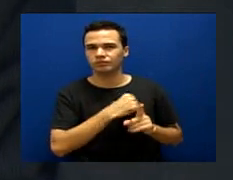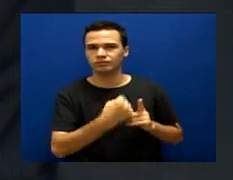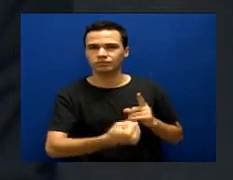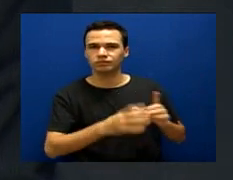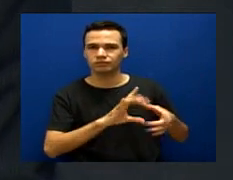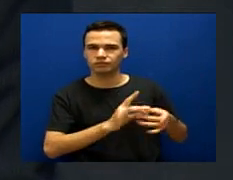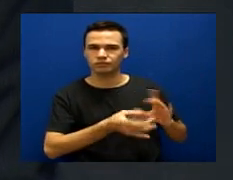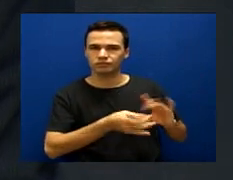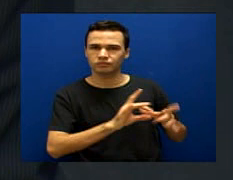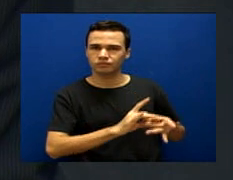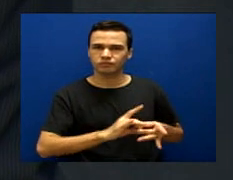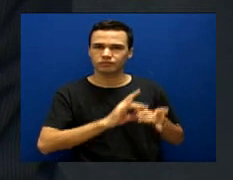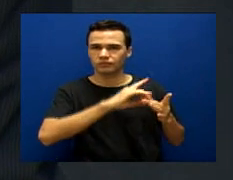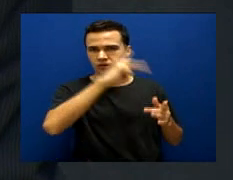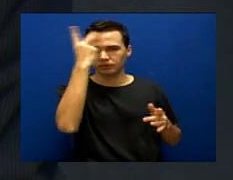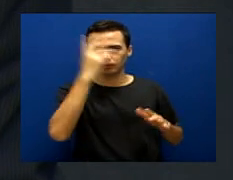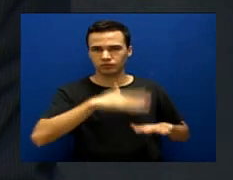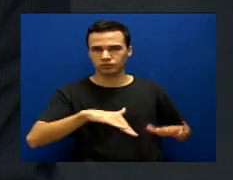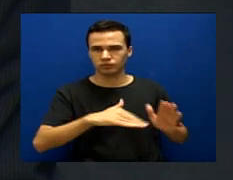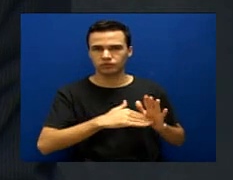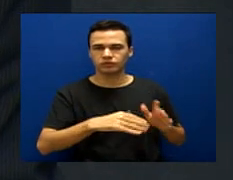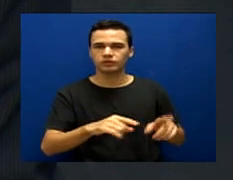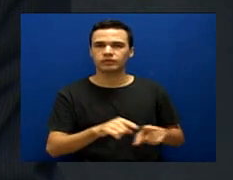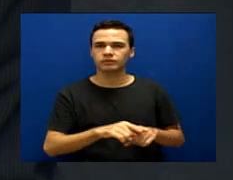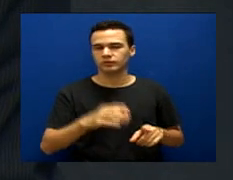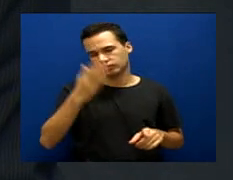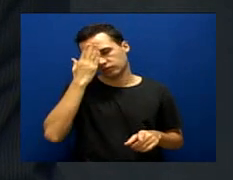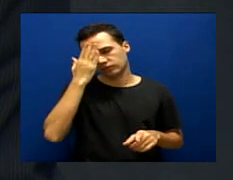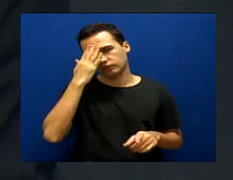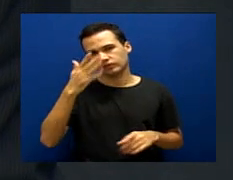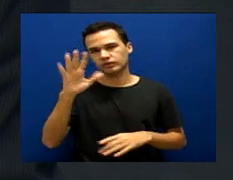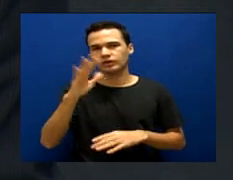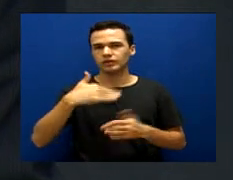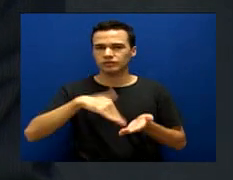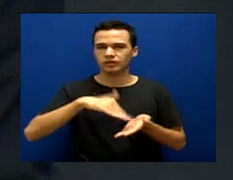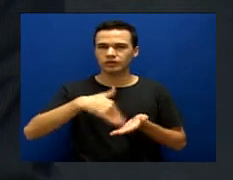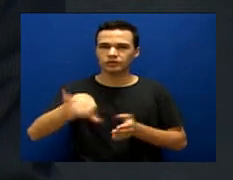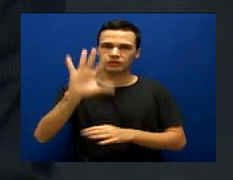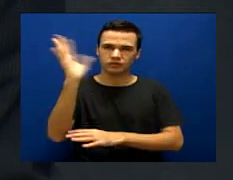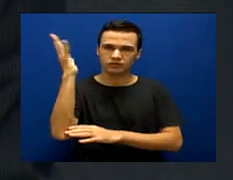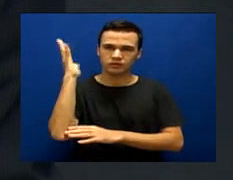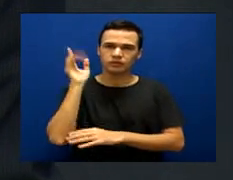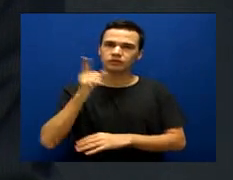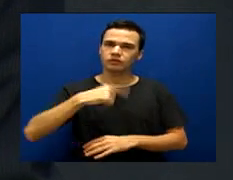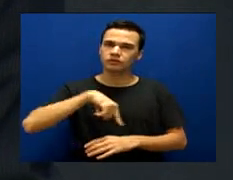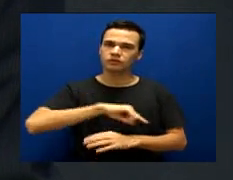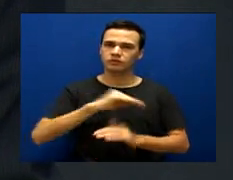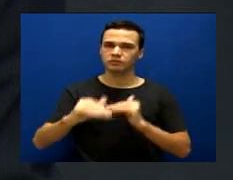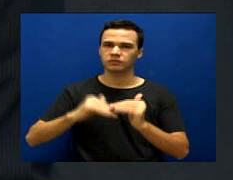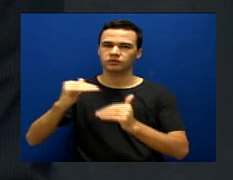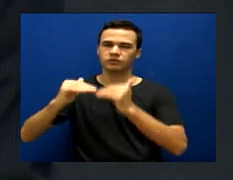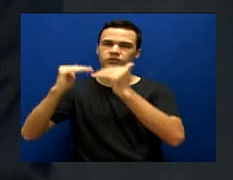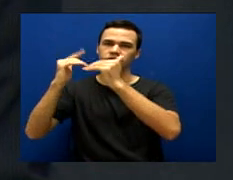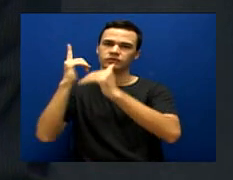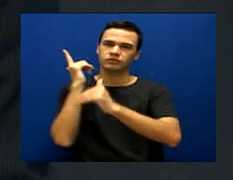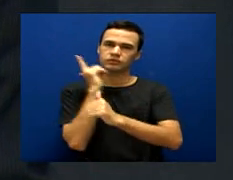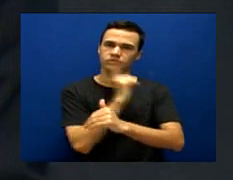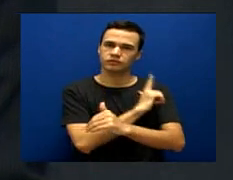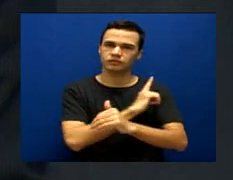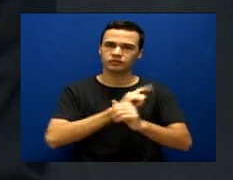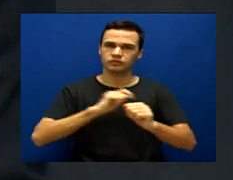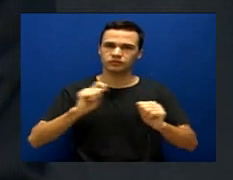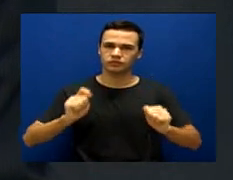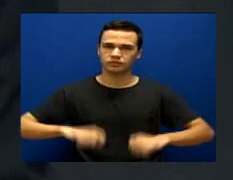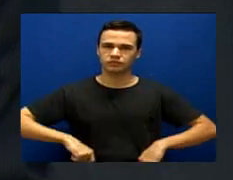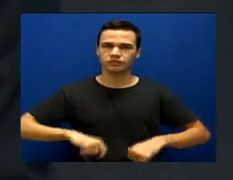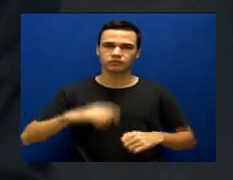interação com a comunidade, e eu tenho certeza que, como secretário de Meio Ambiente, vai dar para a gente avançar bastante com relação a essa questão, de sair só